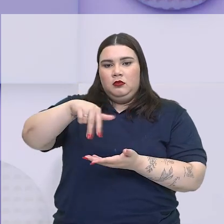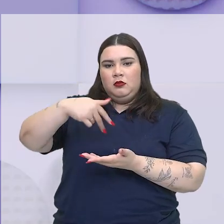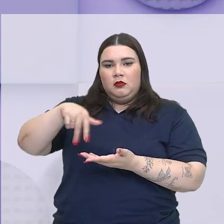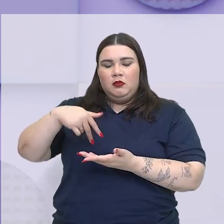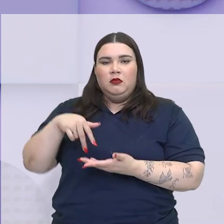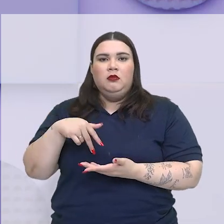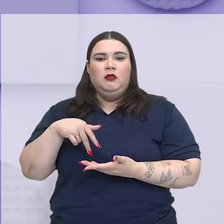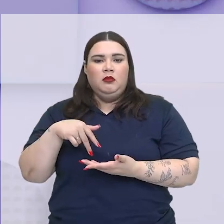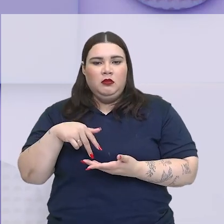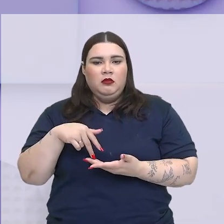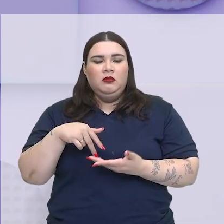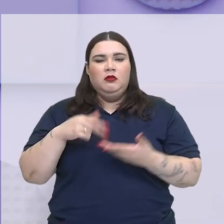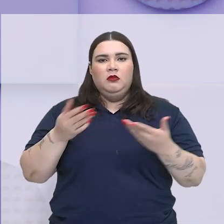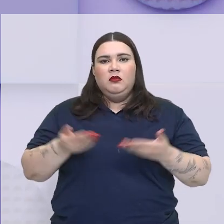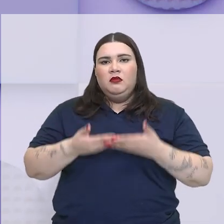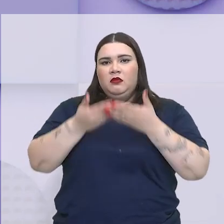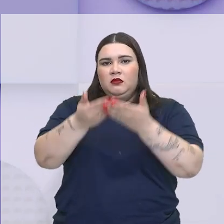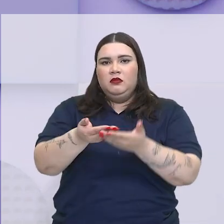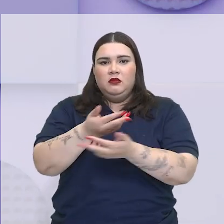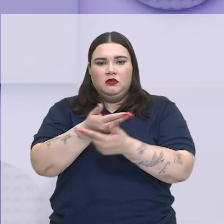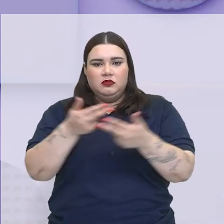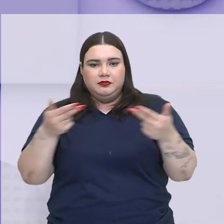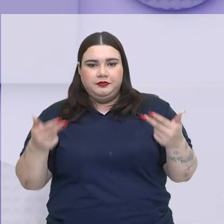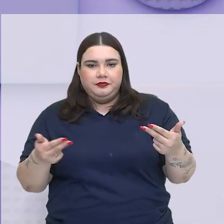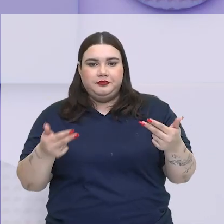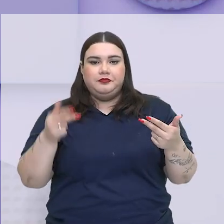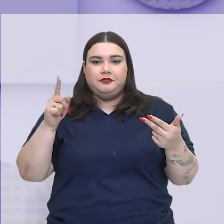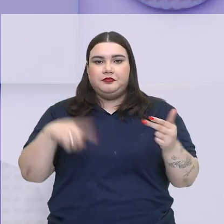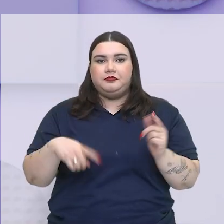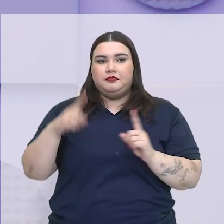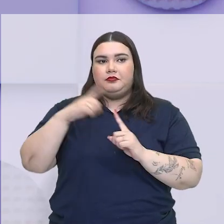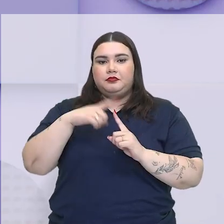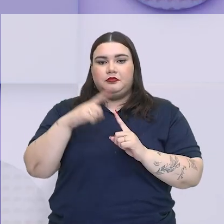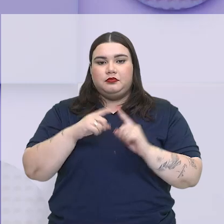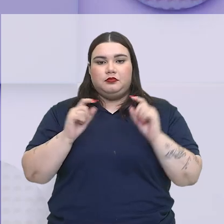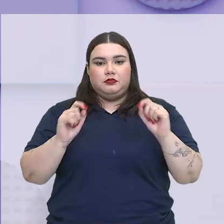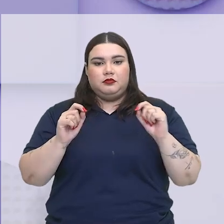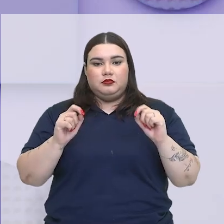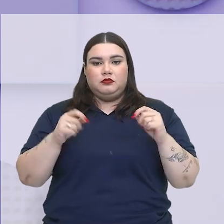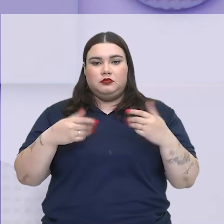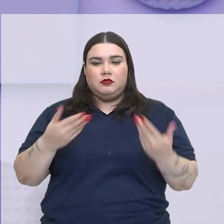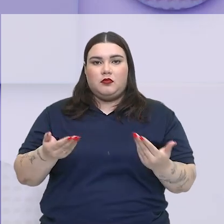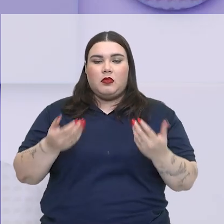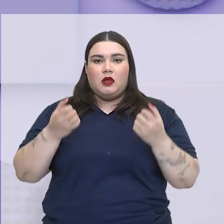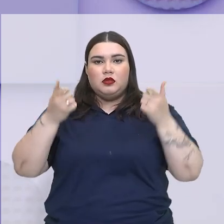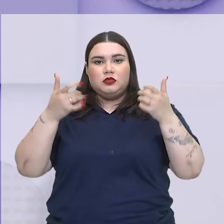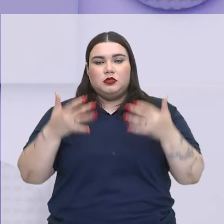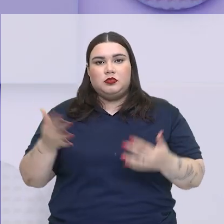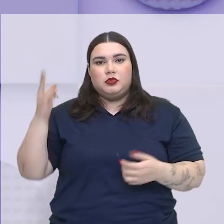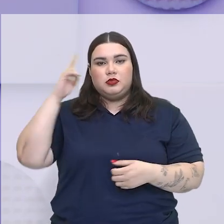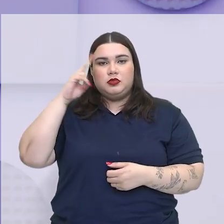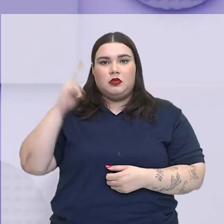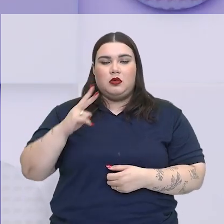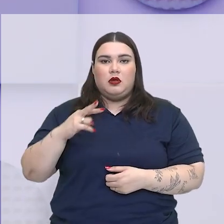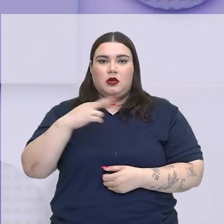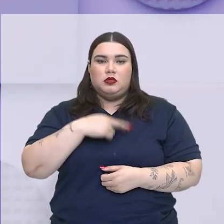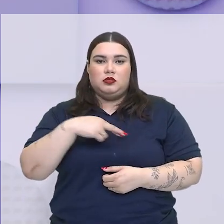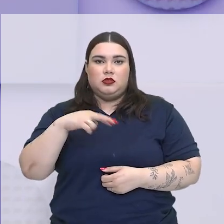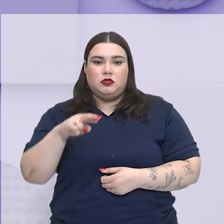danças, as oferendas são uma maneira de contar a história sagrada